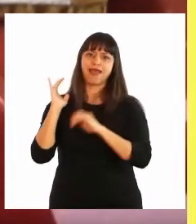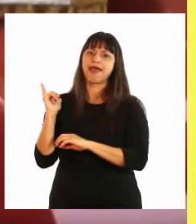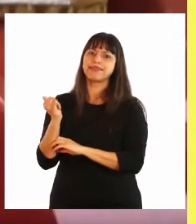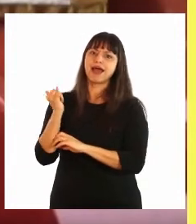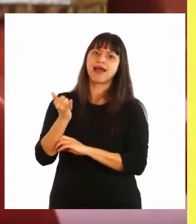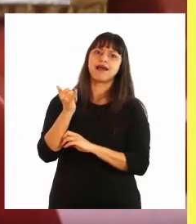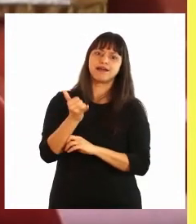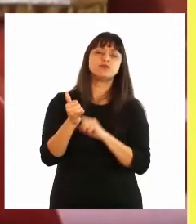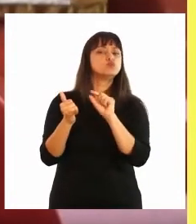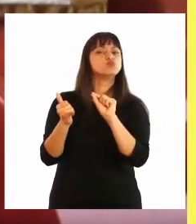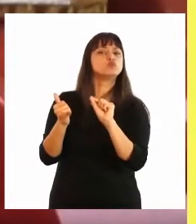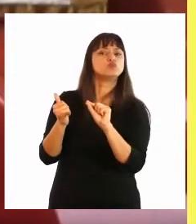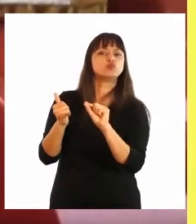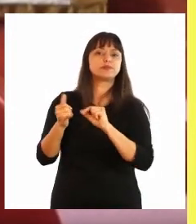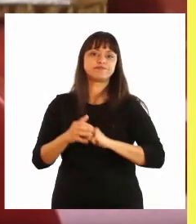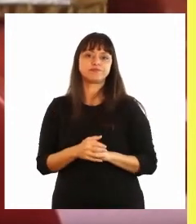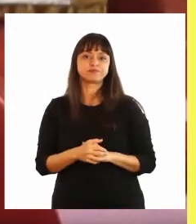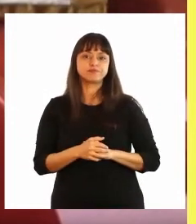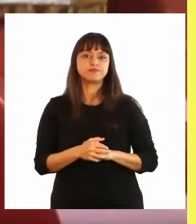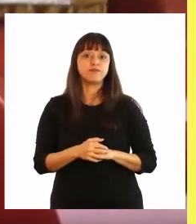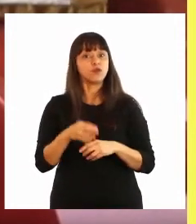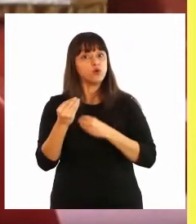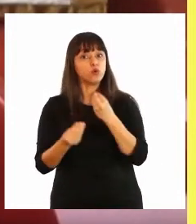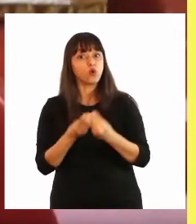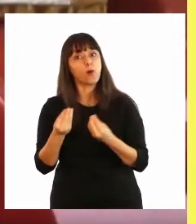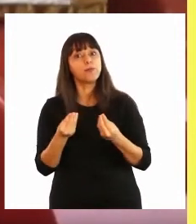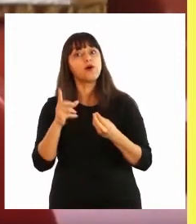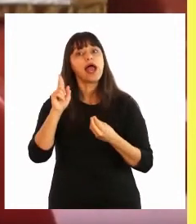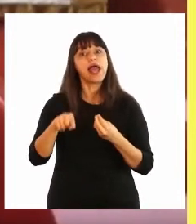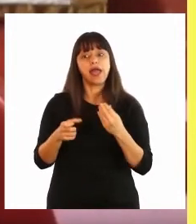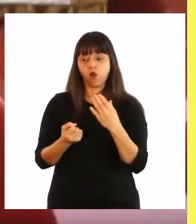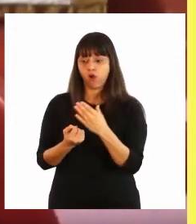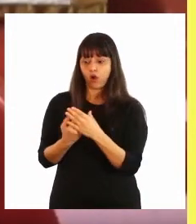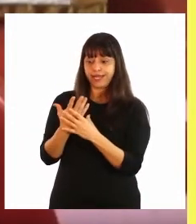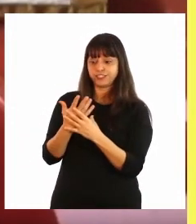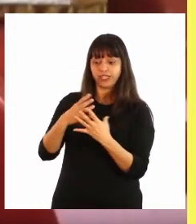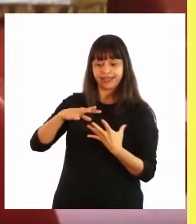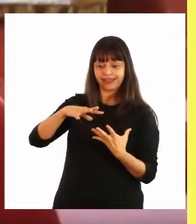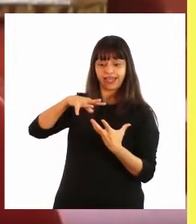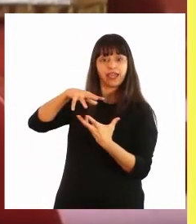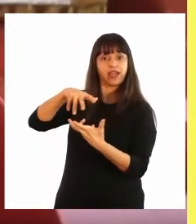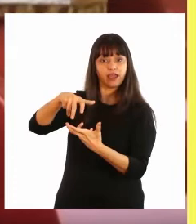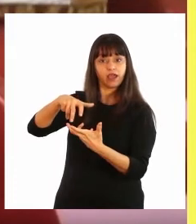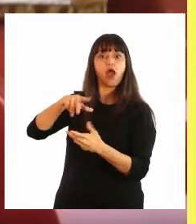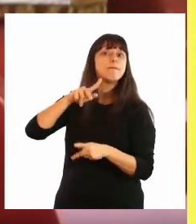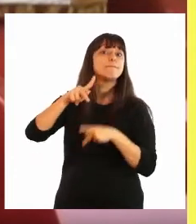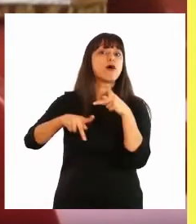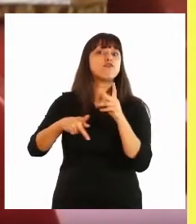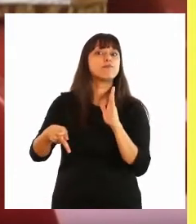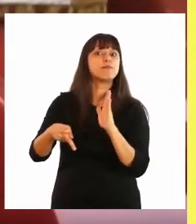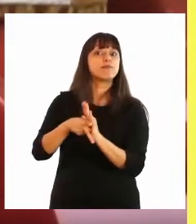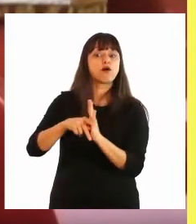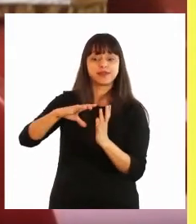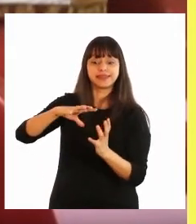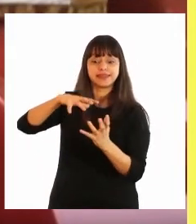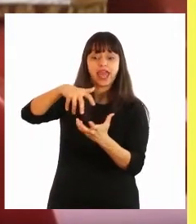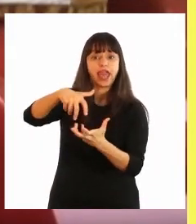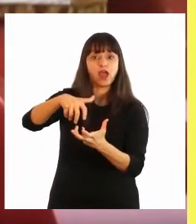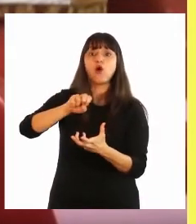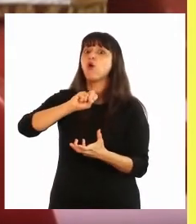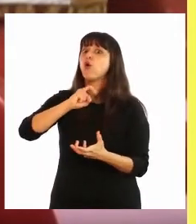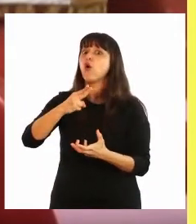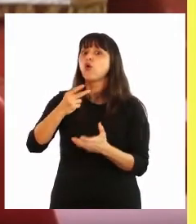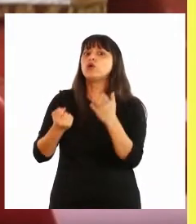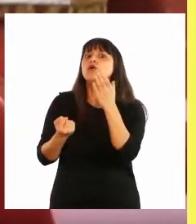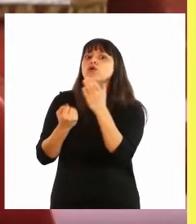Ou a origem ela é da terra, então são povos da terra, ou a origem é de fora, né?